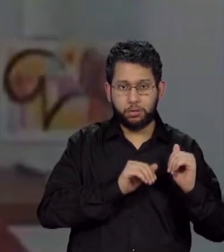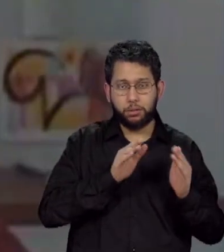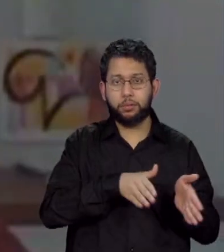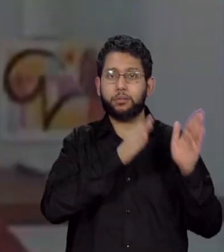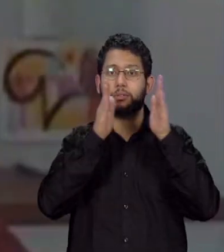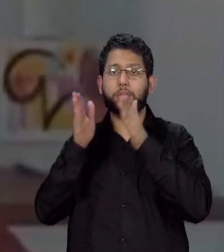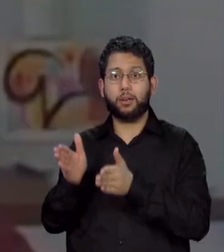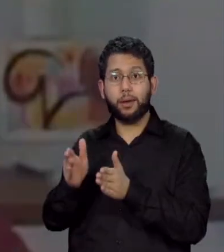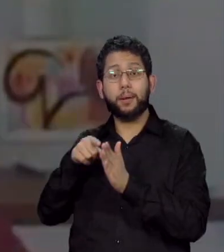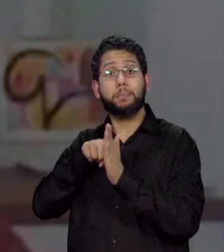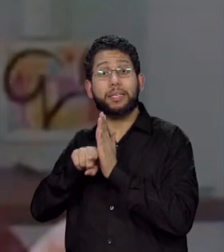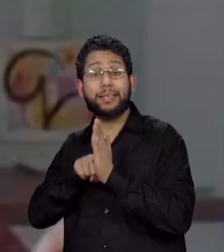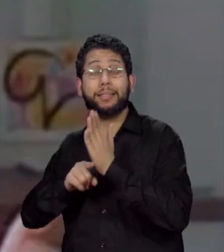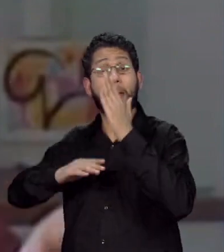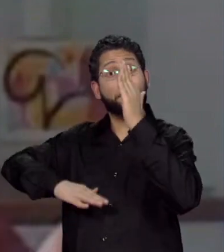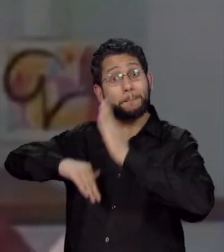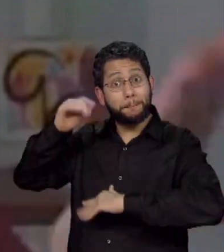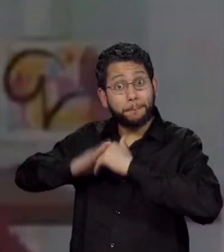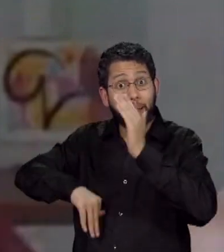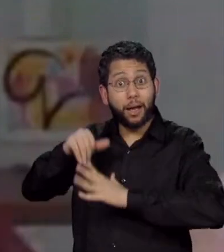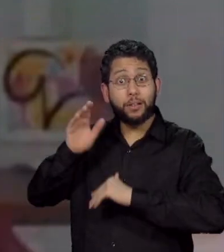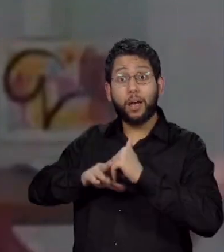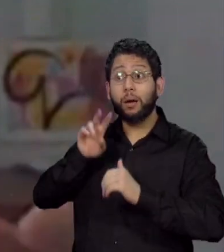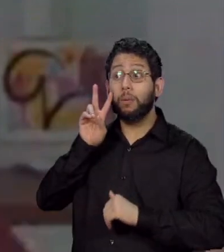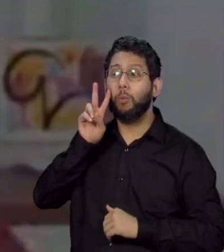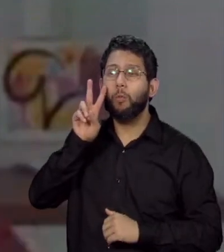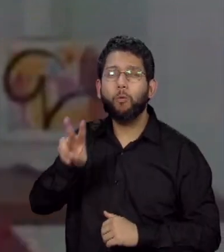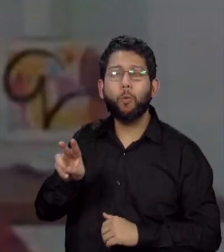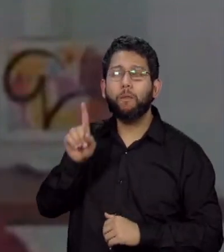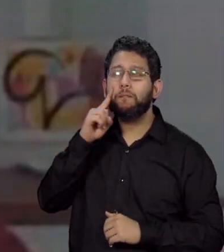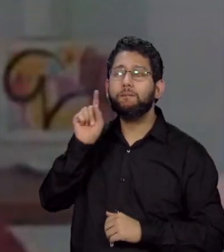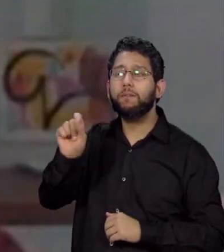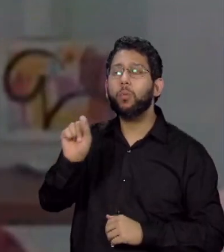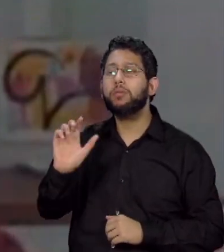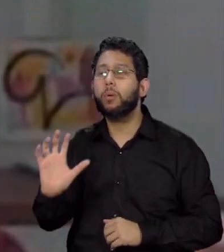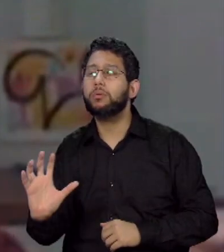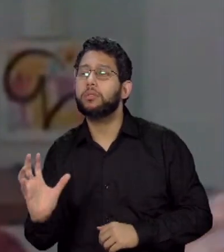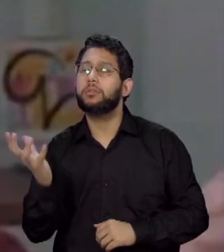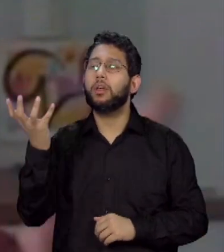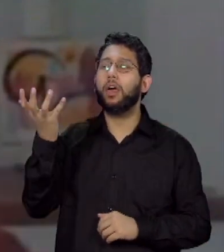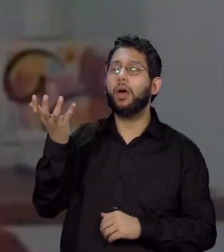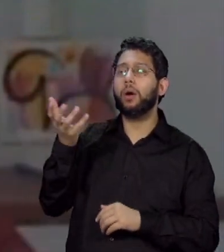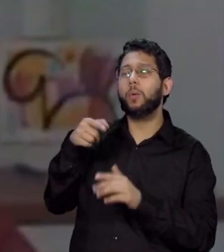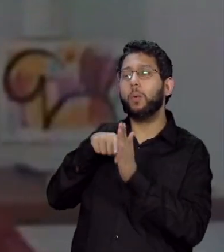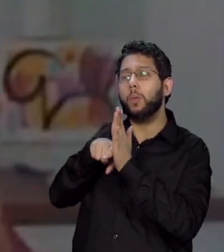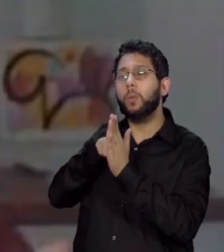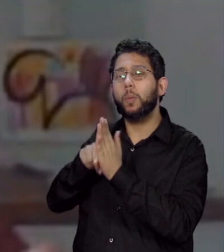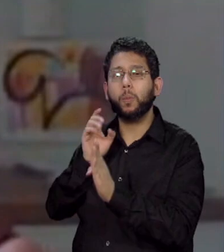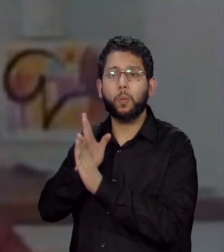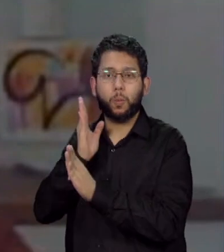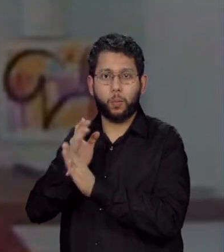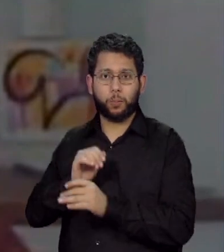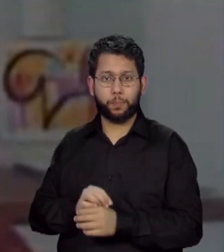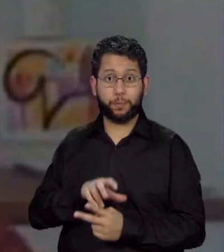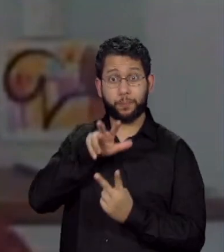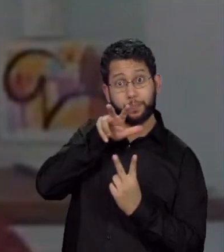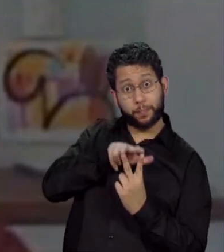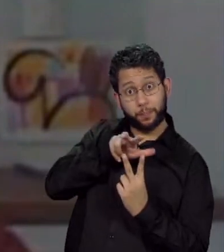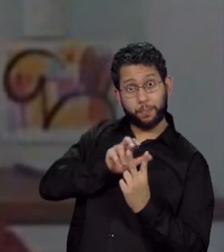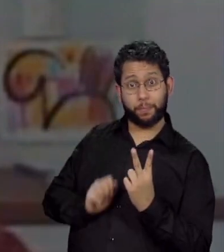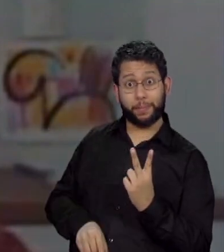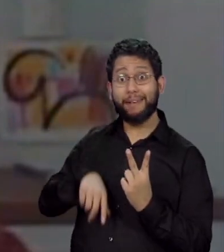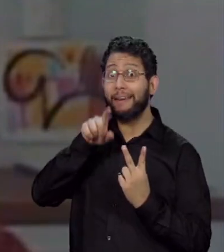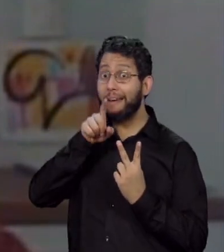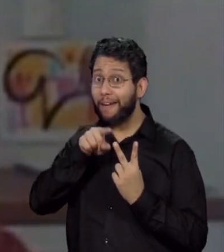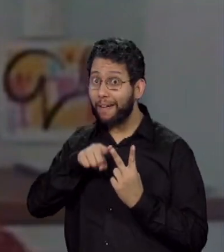as pesquisas práticas que você vai buscar um fenômeno, buscar um objeto que você possa estudar. Dentre essas pesquisas